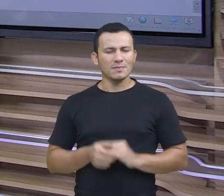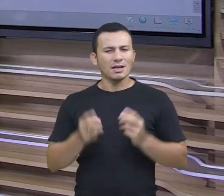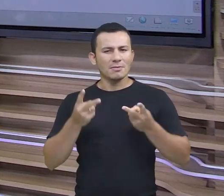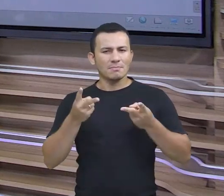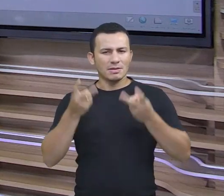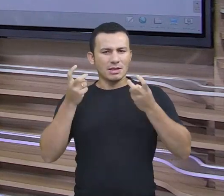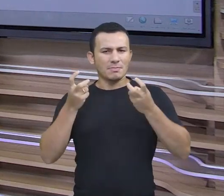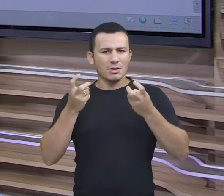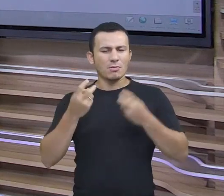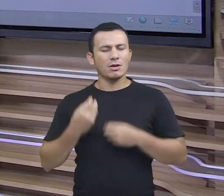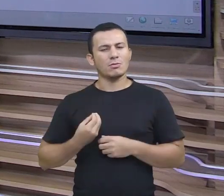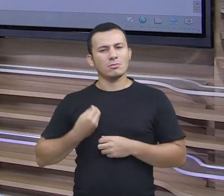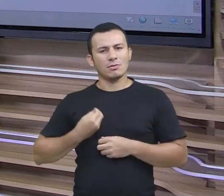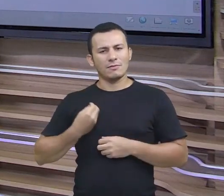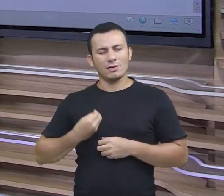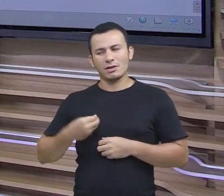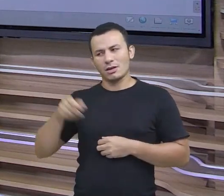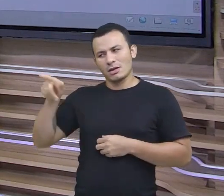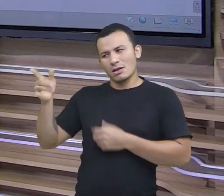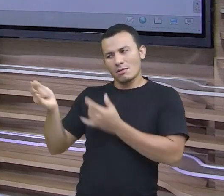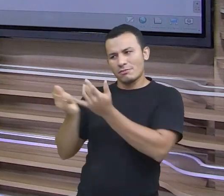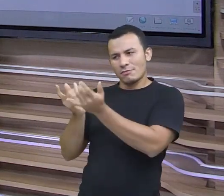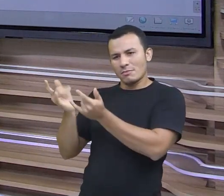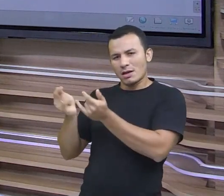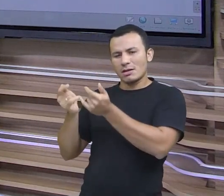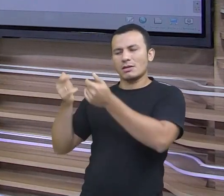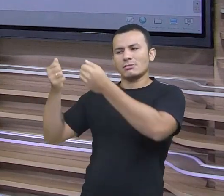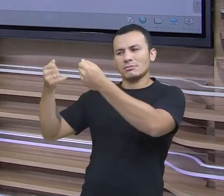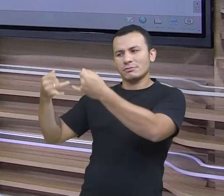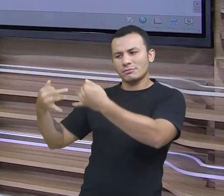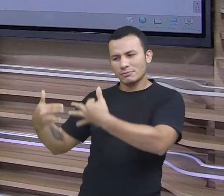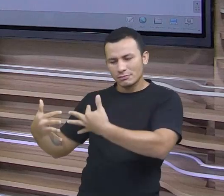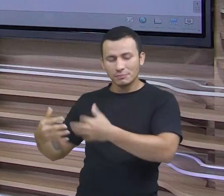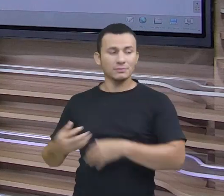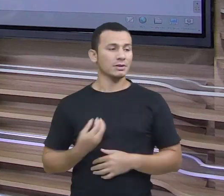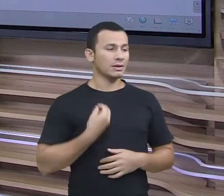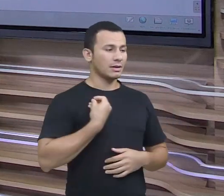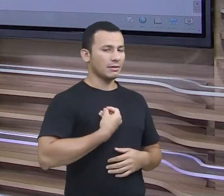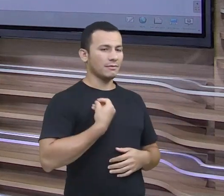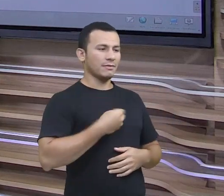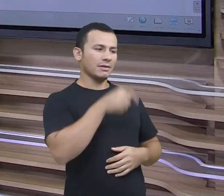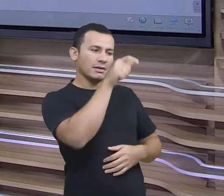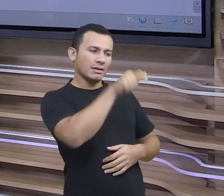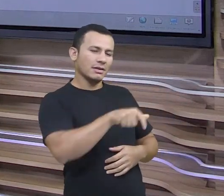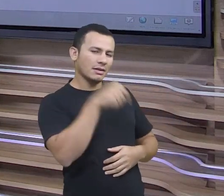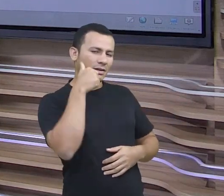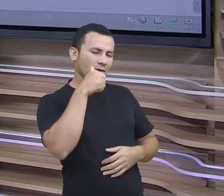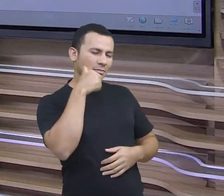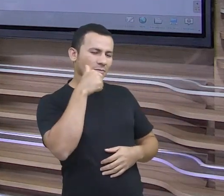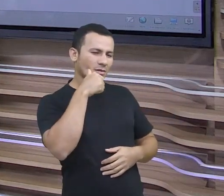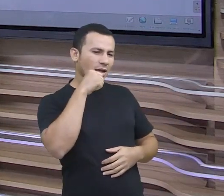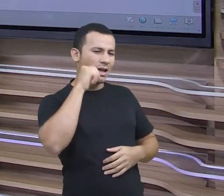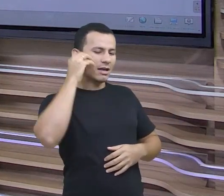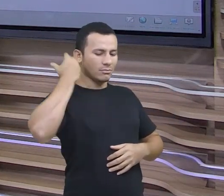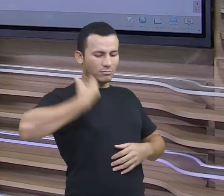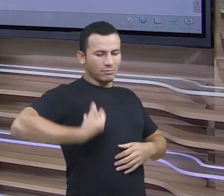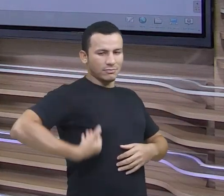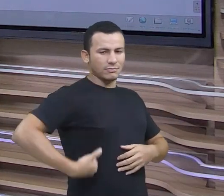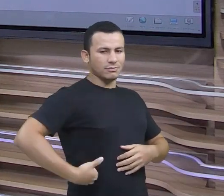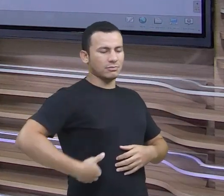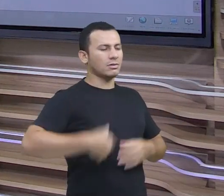do Homem-Aranha, um pouquinho sobre a vida da Rapunzel. E é para isso que serve a biografia,